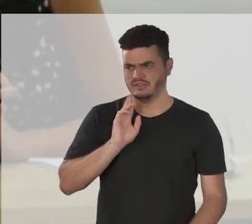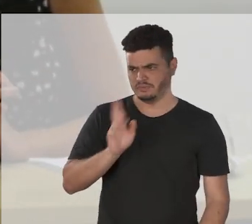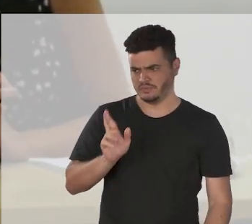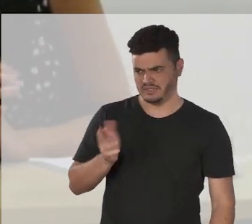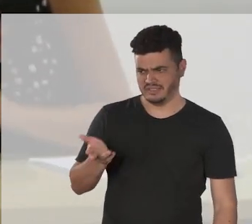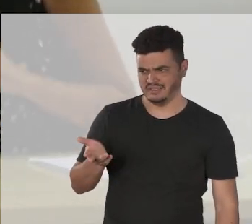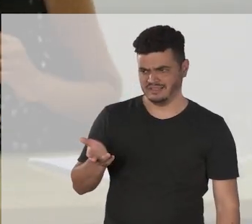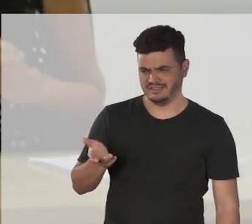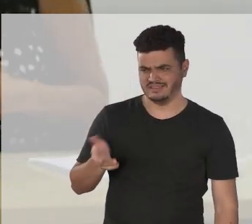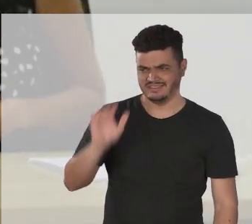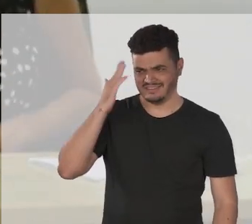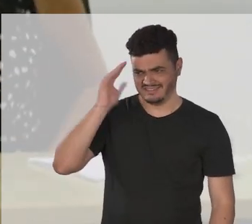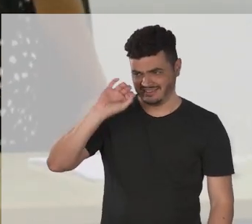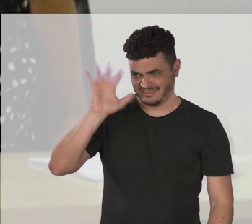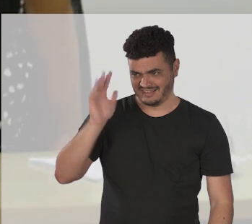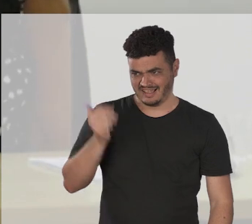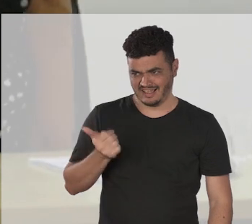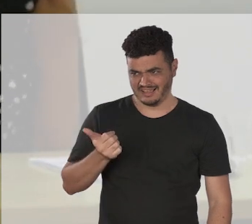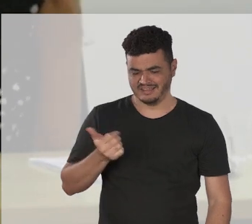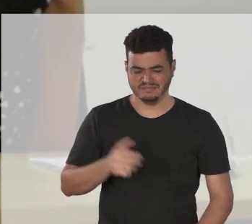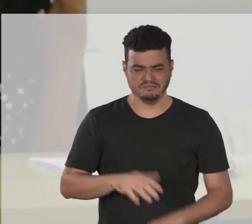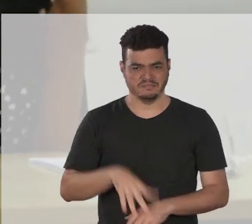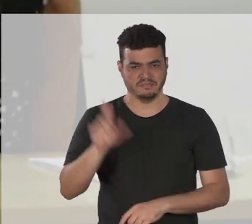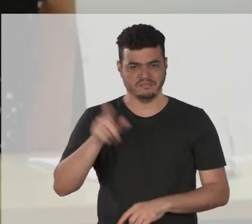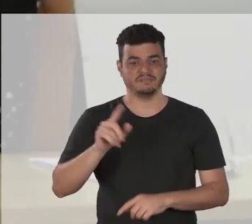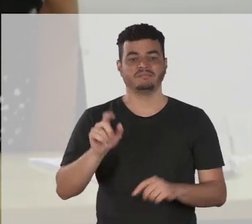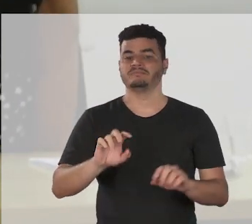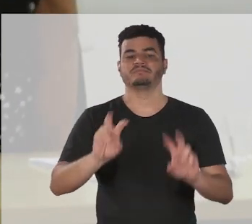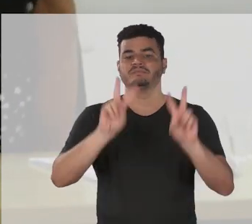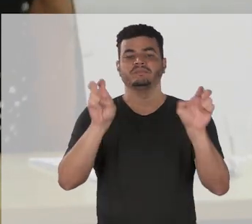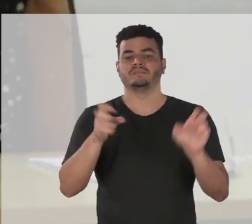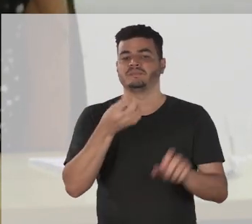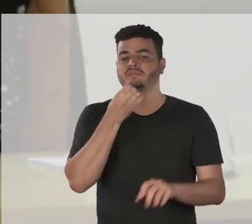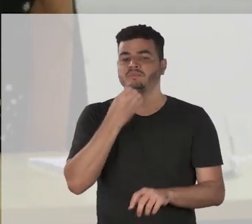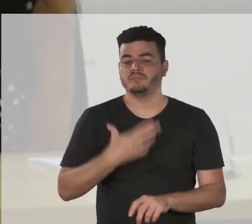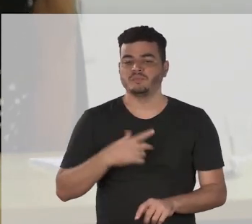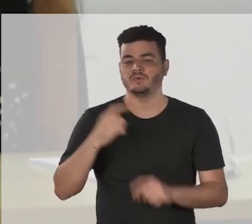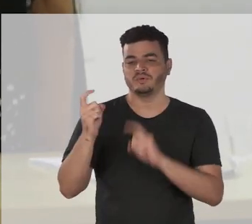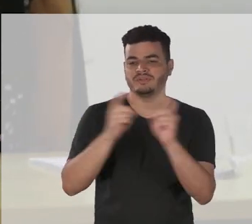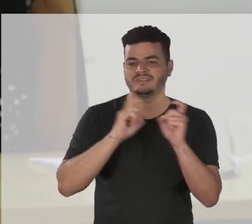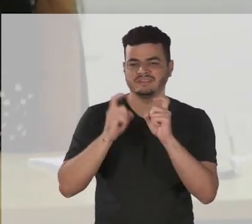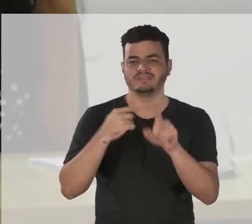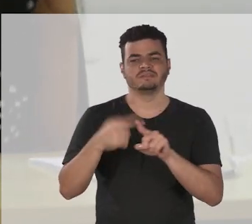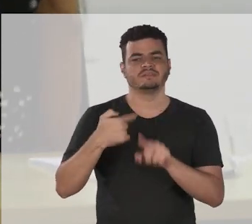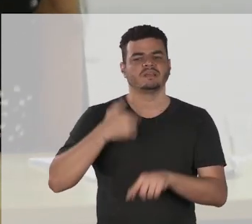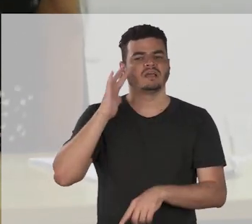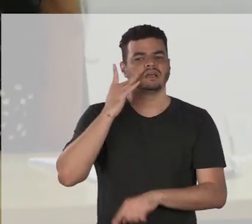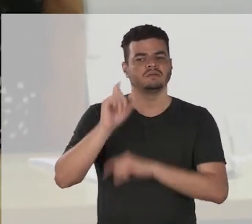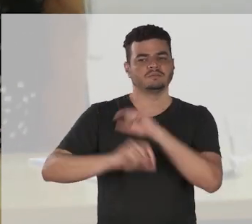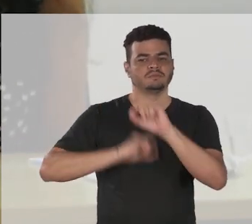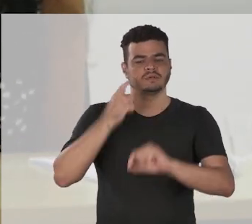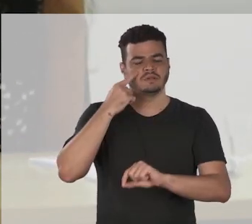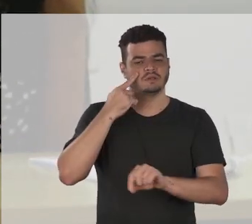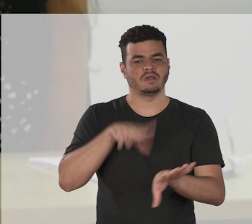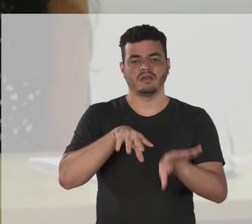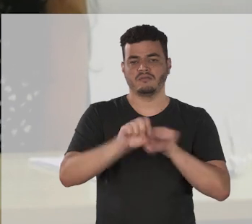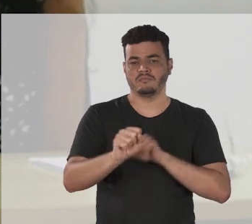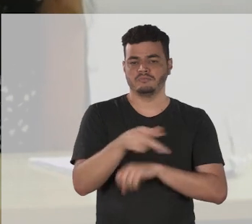Respondi? Sim. Tá bem? Sim, é um tema para debater, porque eu acredito que na formação